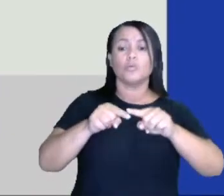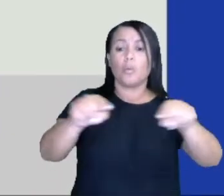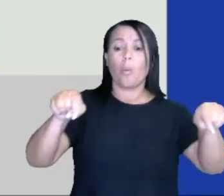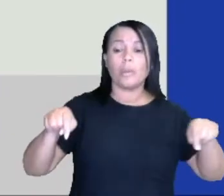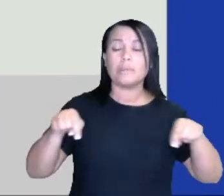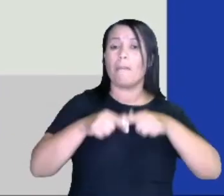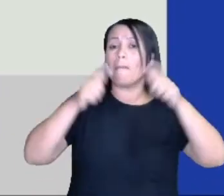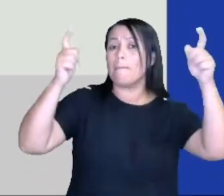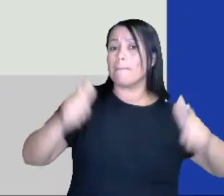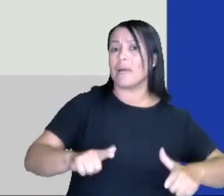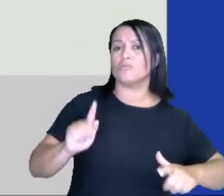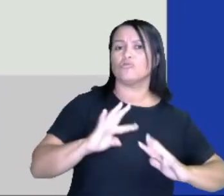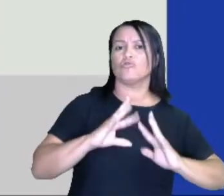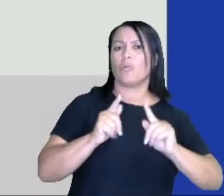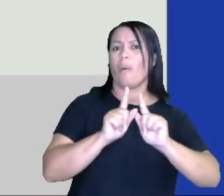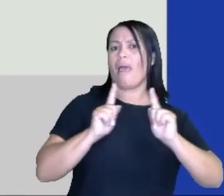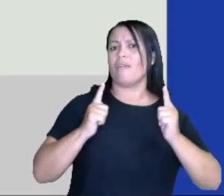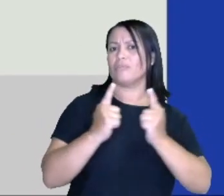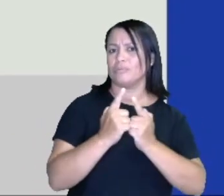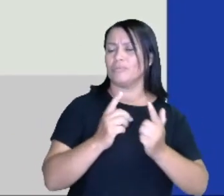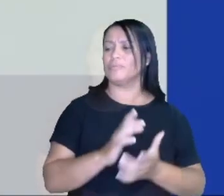a ser mapeado.